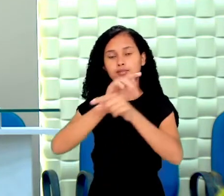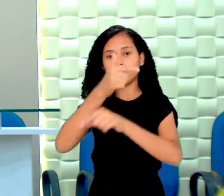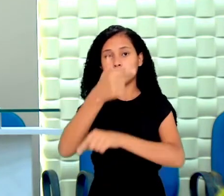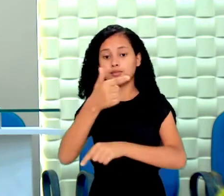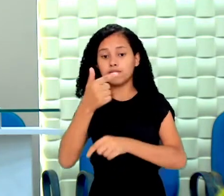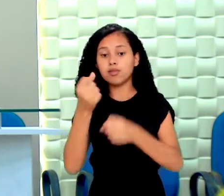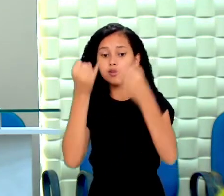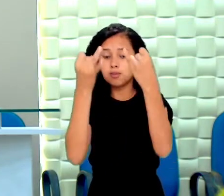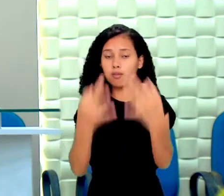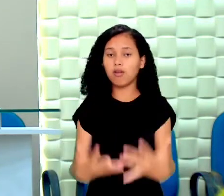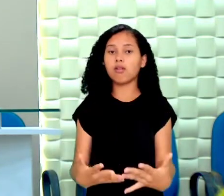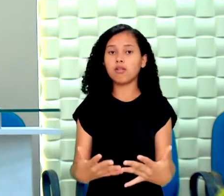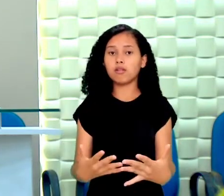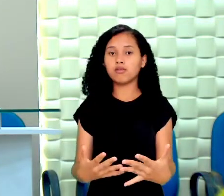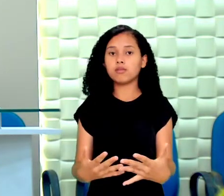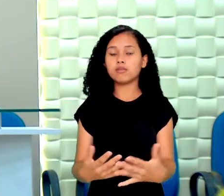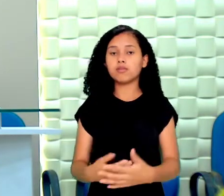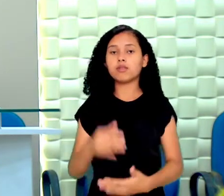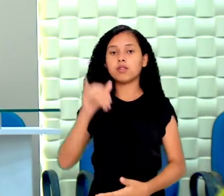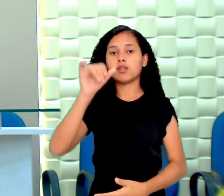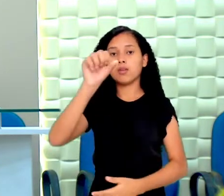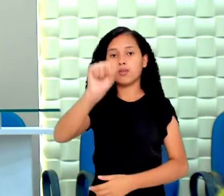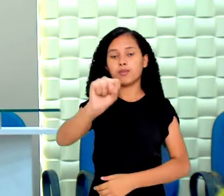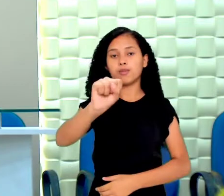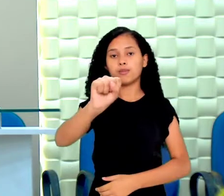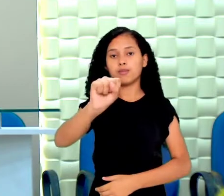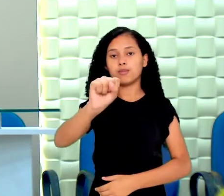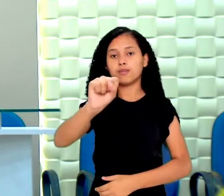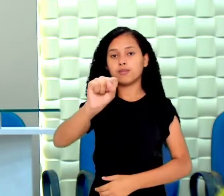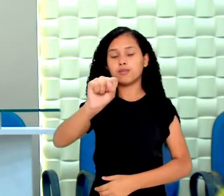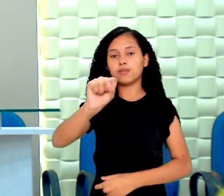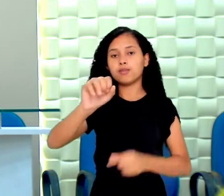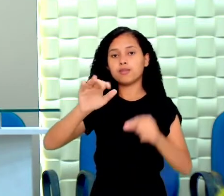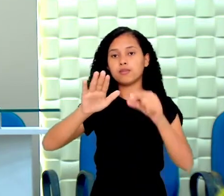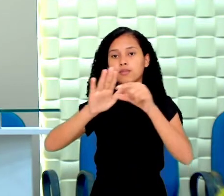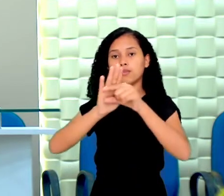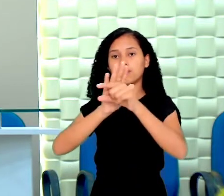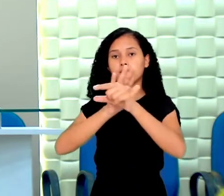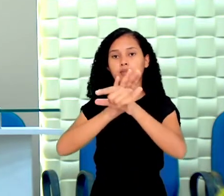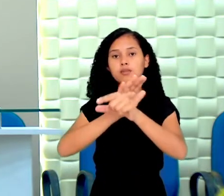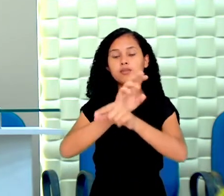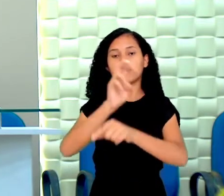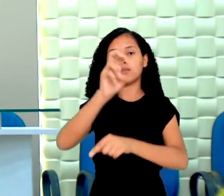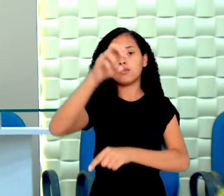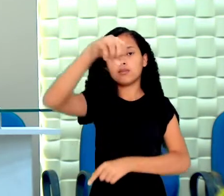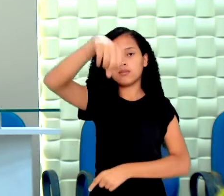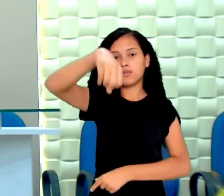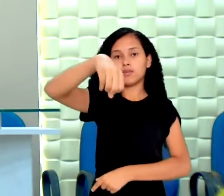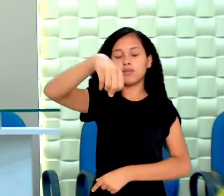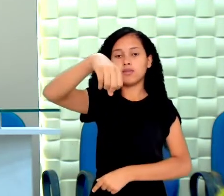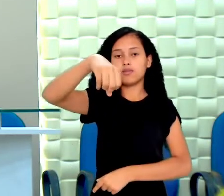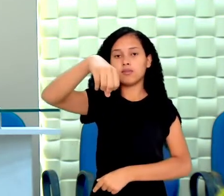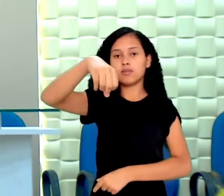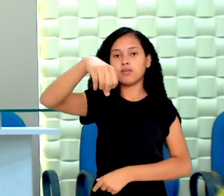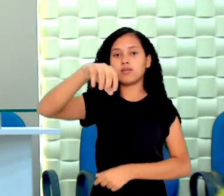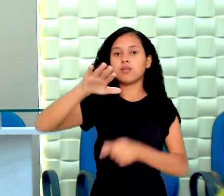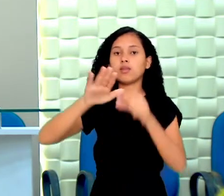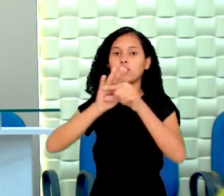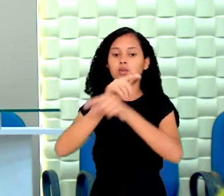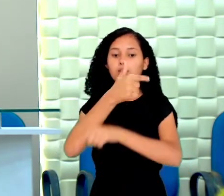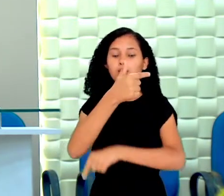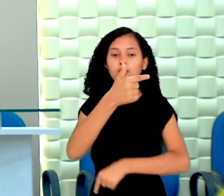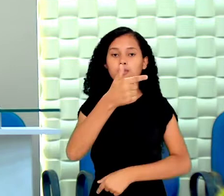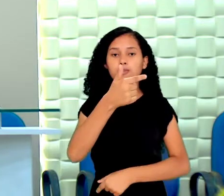assim, livro do profeta Isaías, capítulo 59, e o versículo